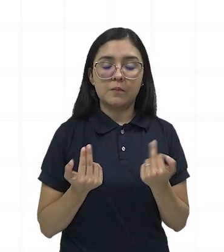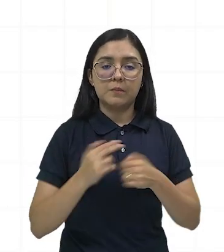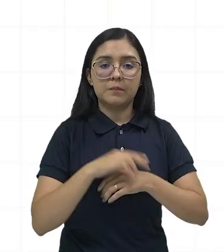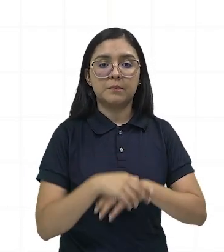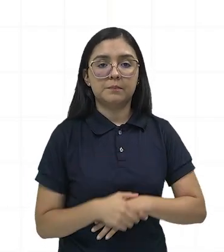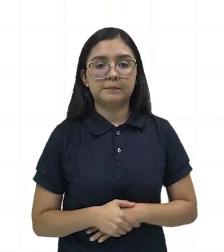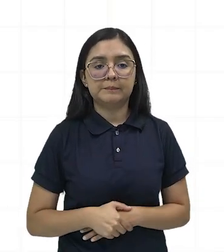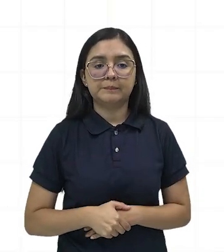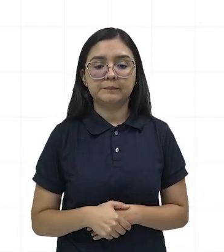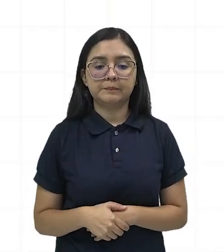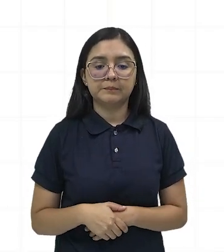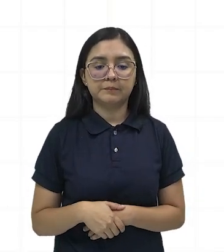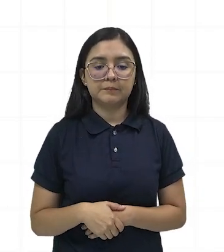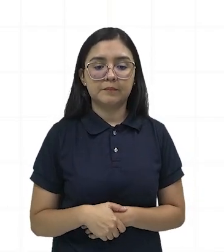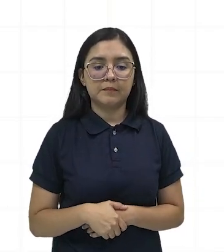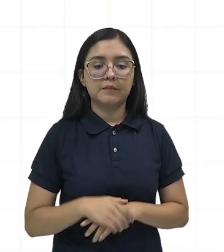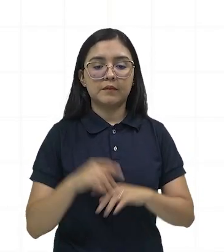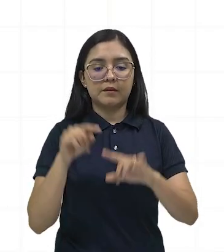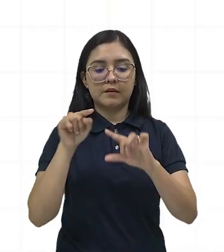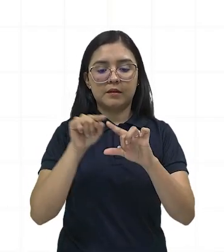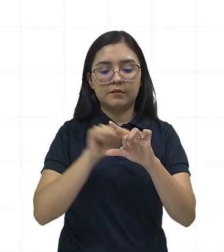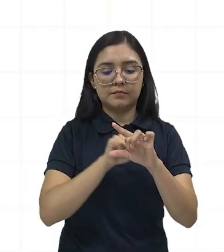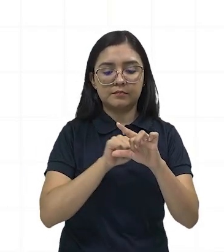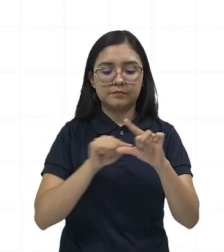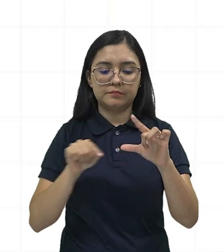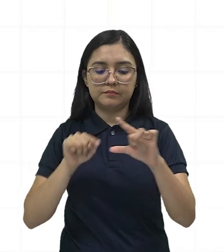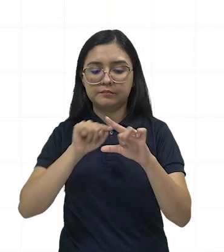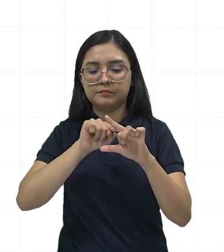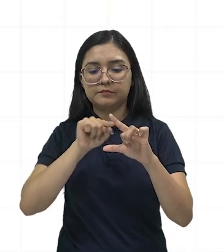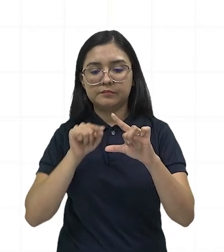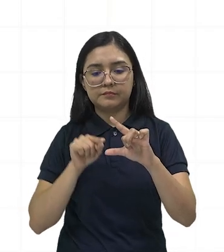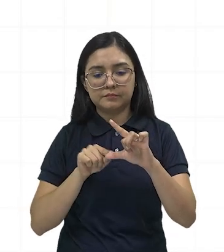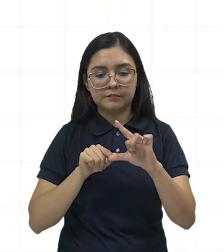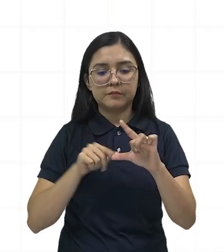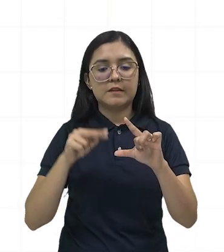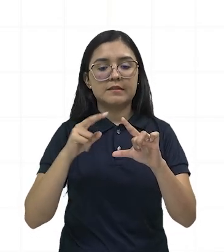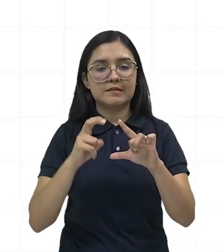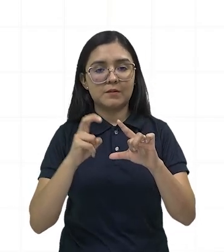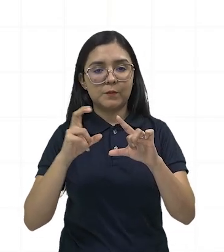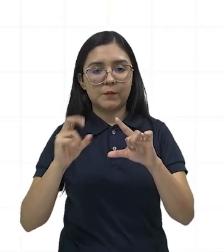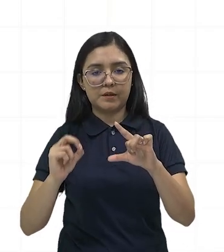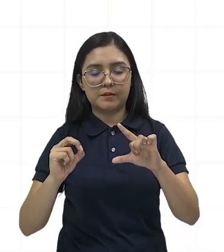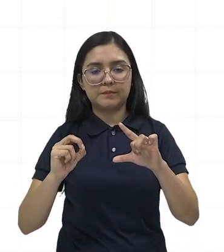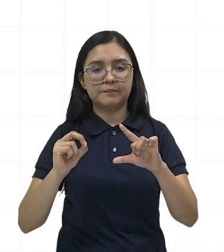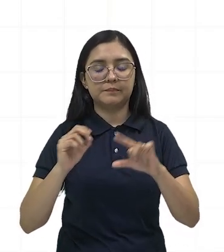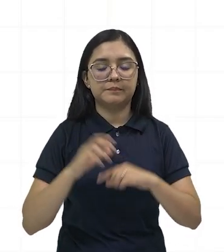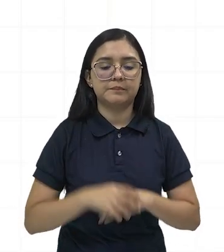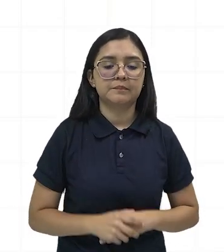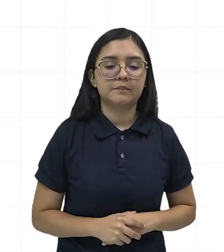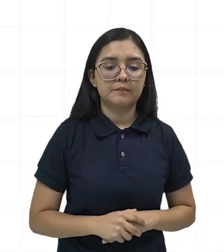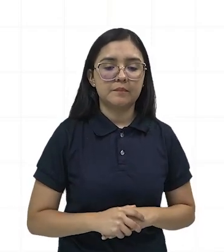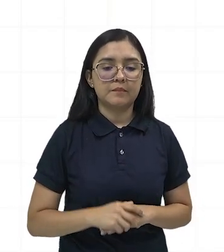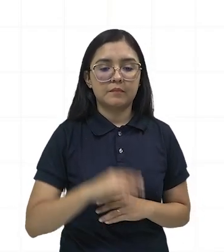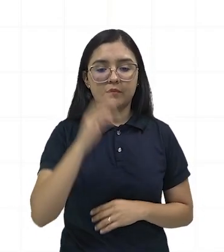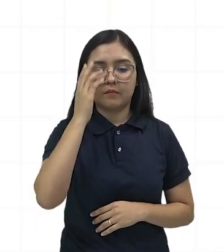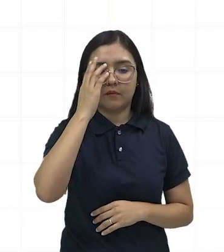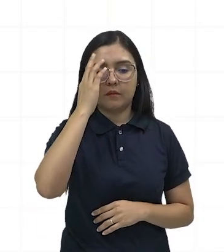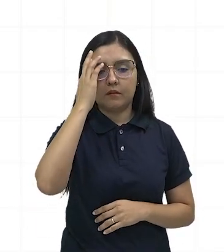claro, ó. Aqui nós temos, e a abertura entre eles é 50 graus. O que vai